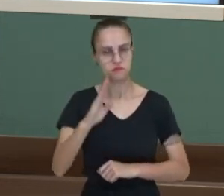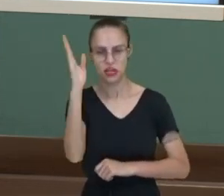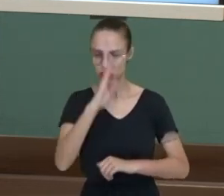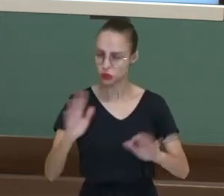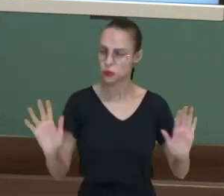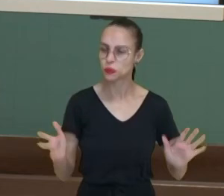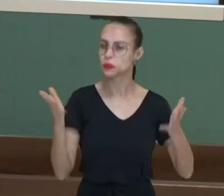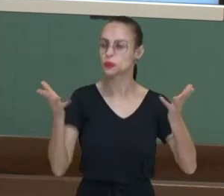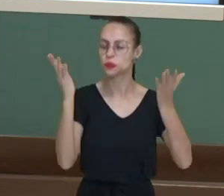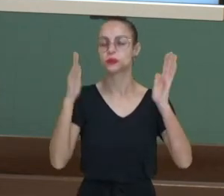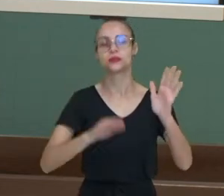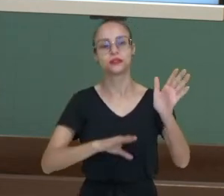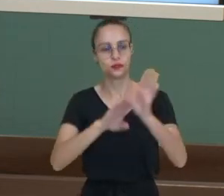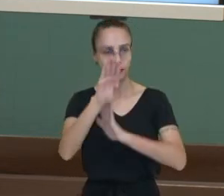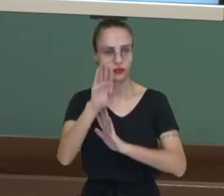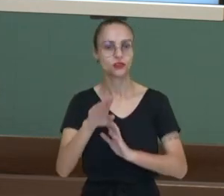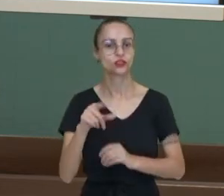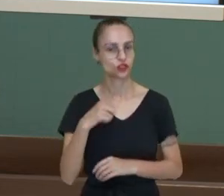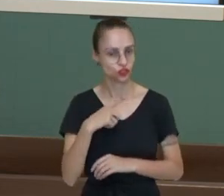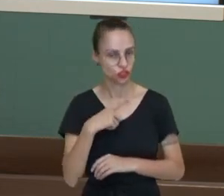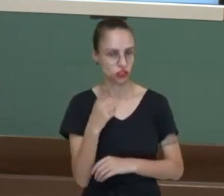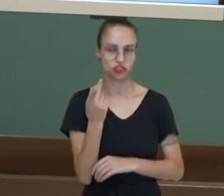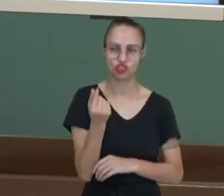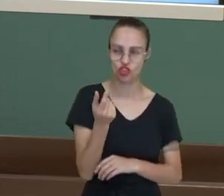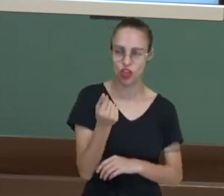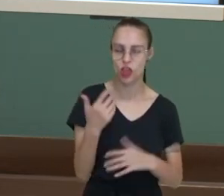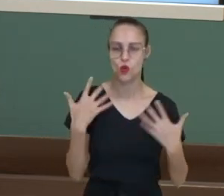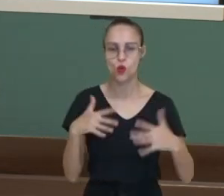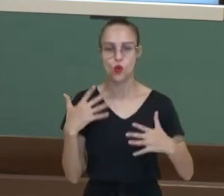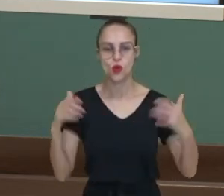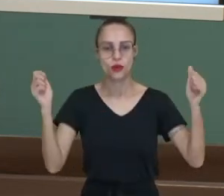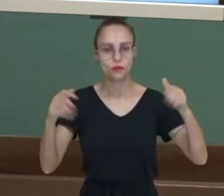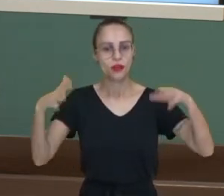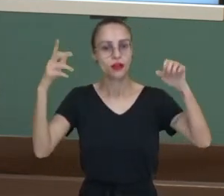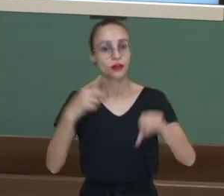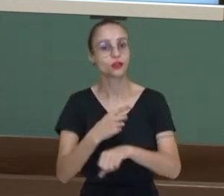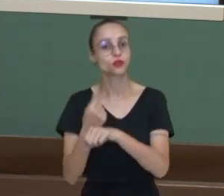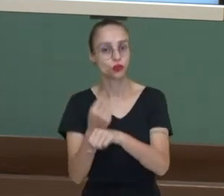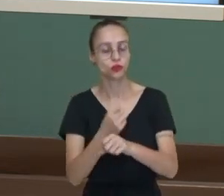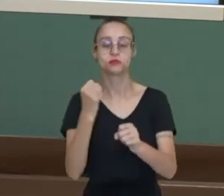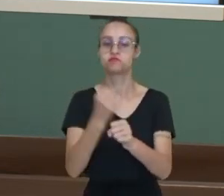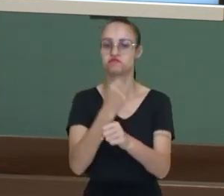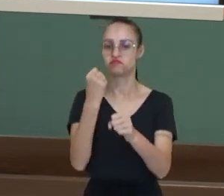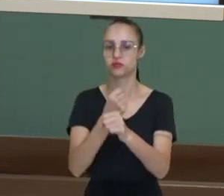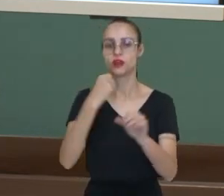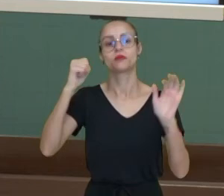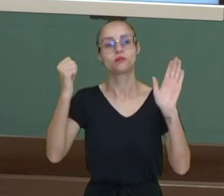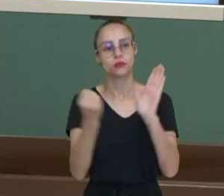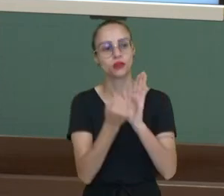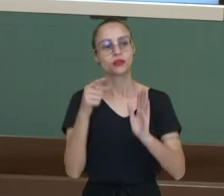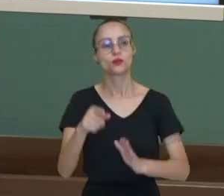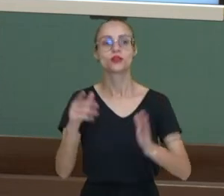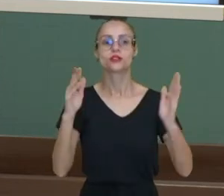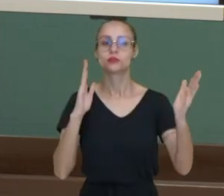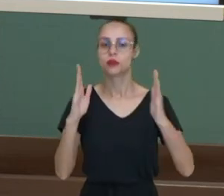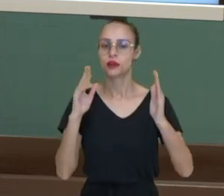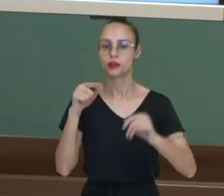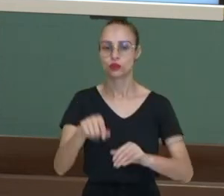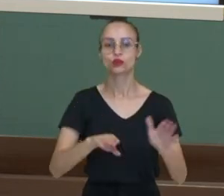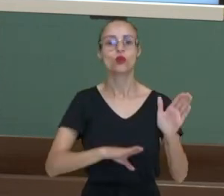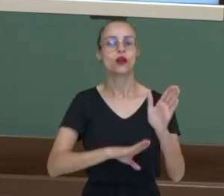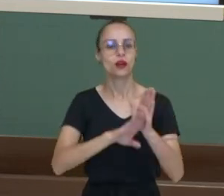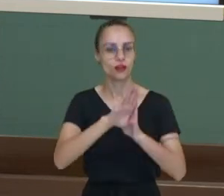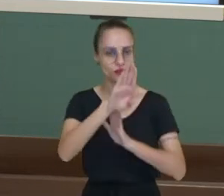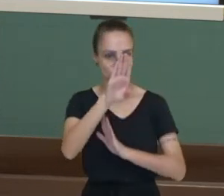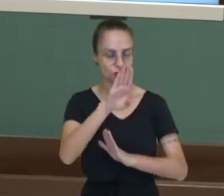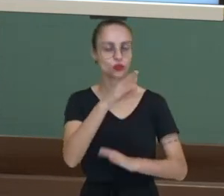está avançando, muito dinheiro, esse milagre econômico e grandes obras marcando este período, mostrando então esse avanço durante